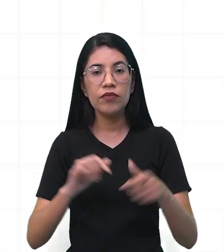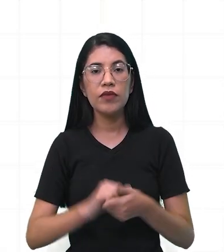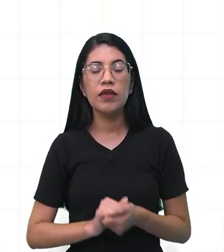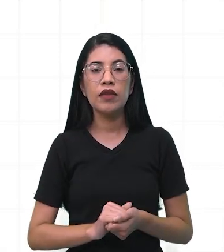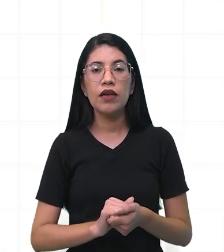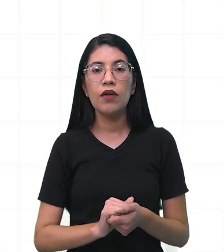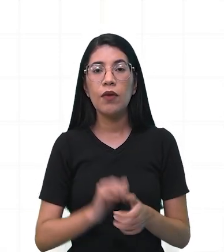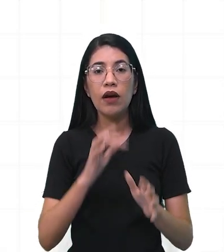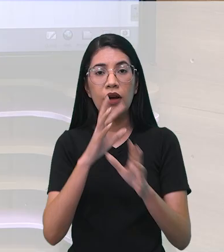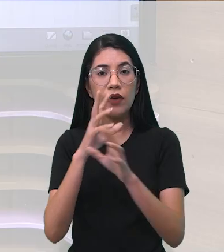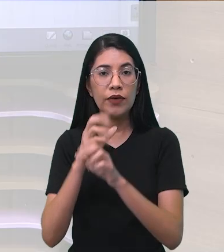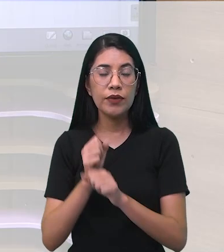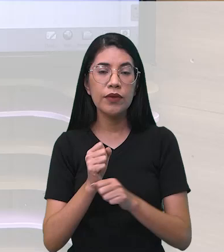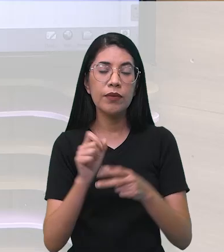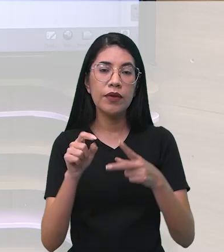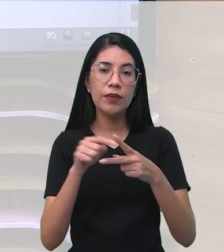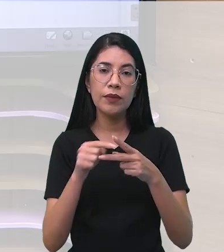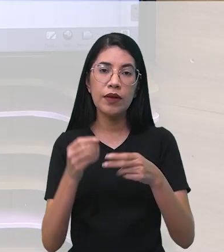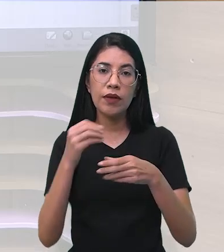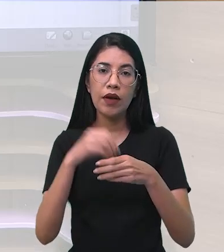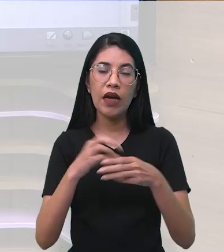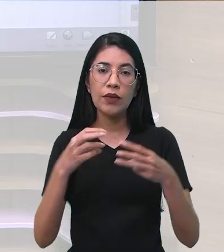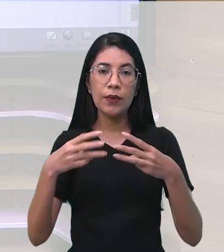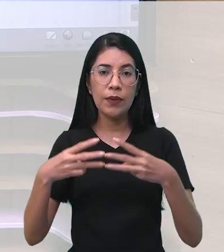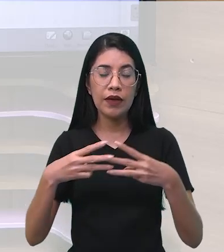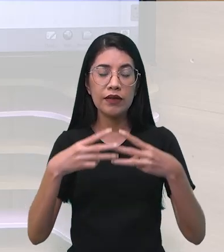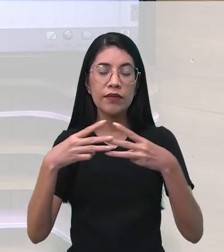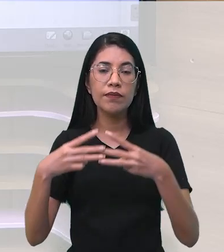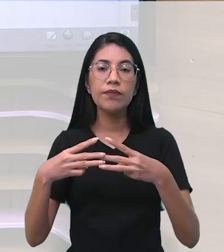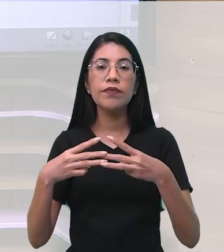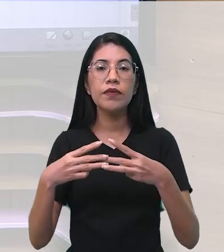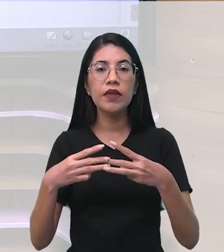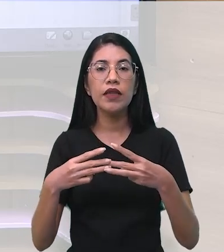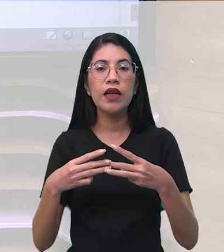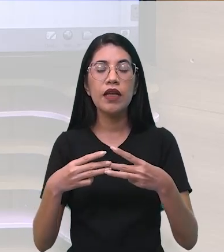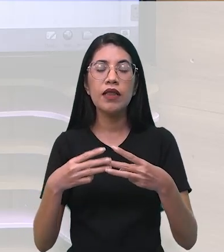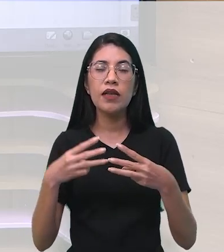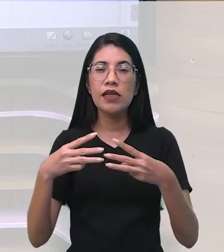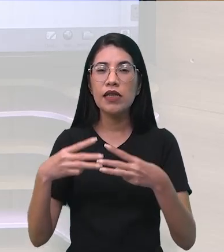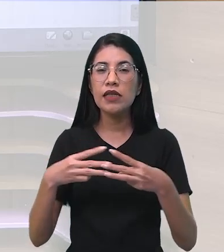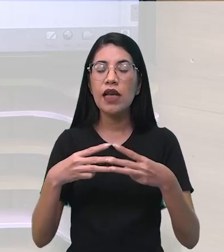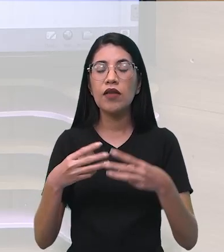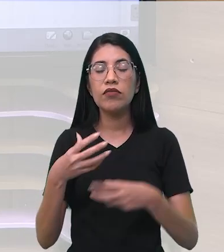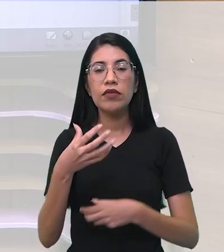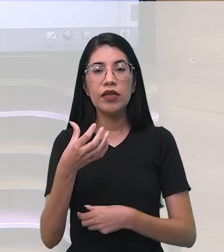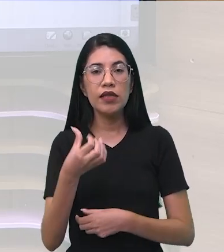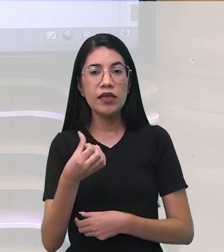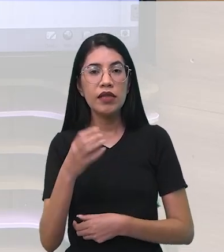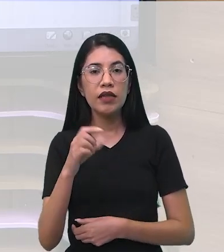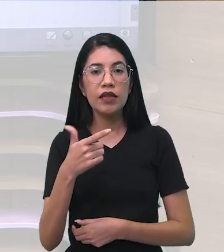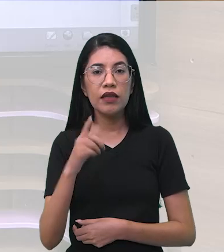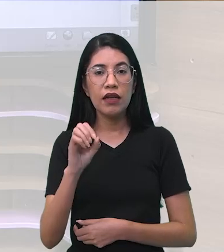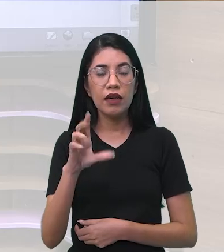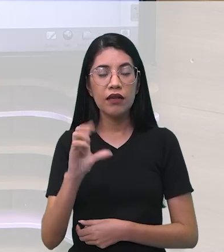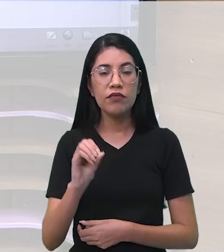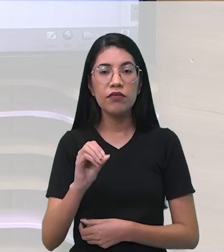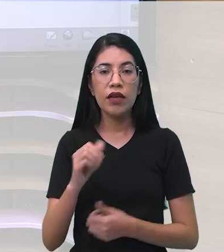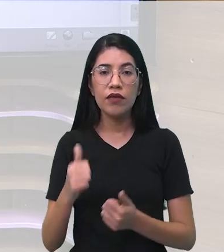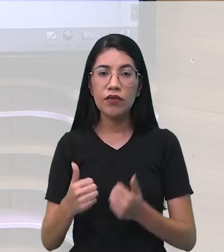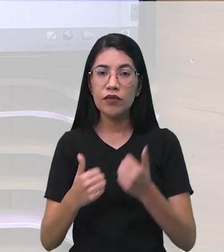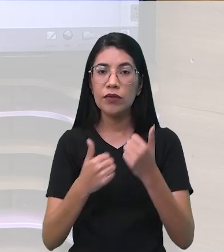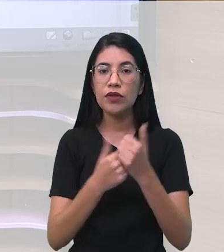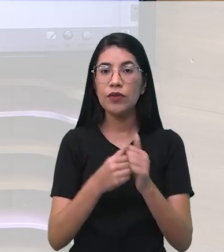soma dos ângulos internos de um hexágono regular, então você pensa, hexágono, 6 lados. No lugar ali do n